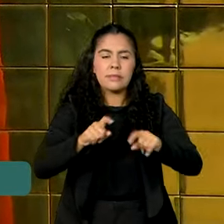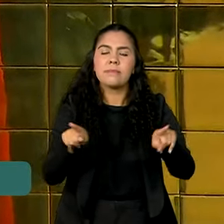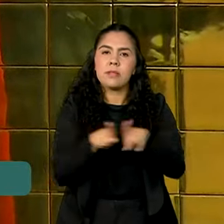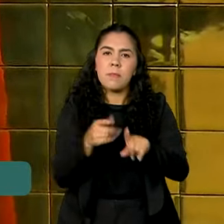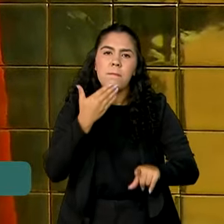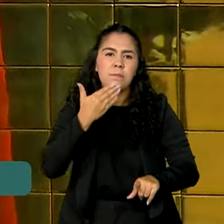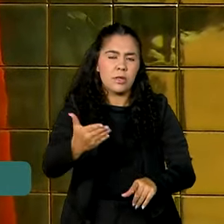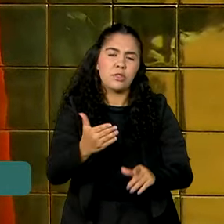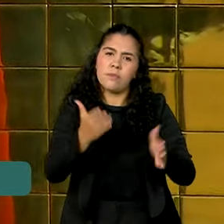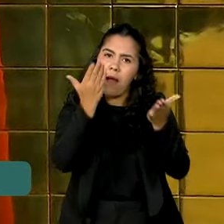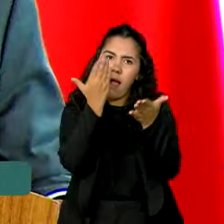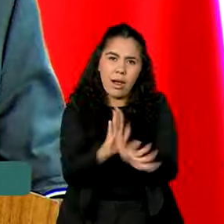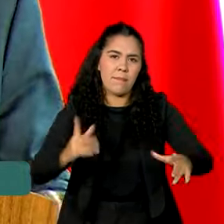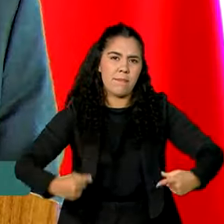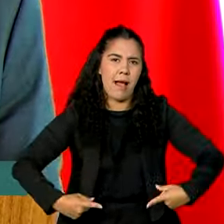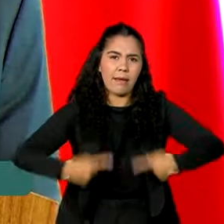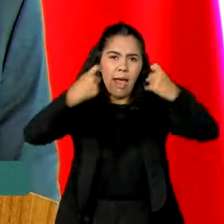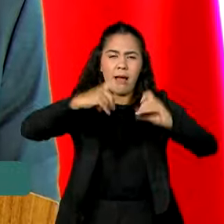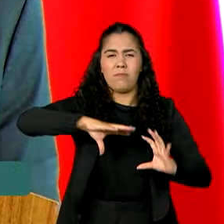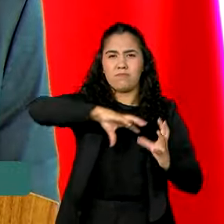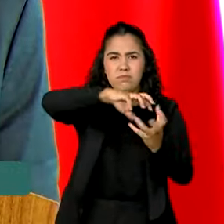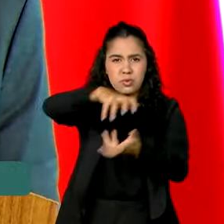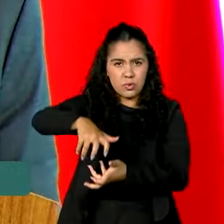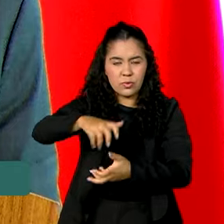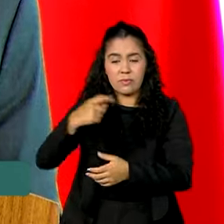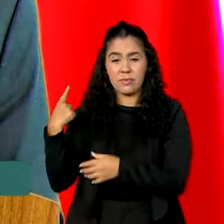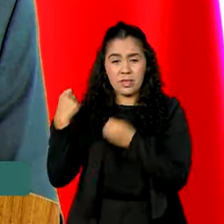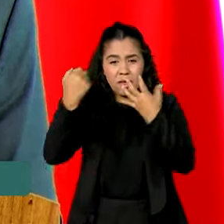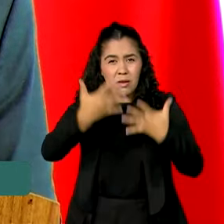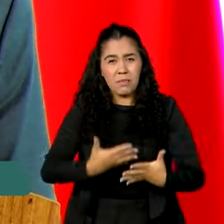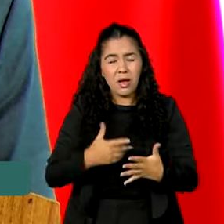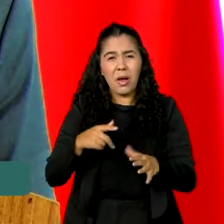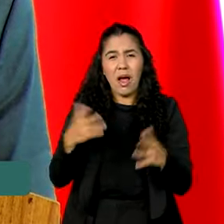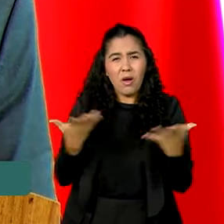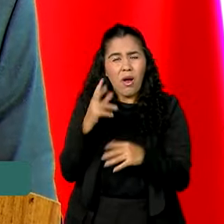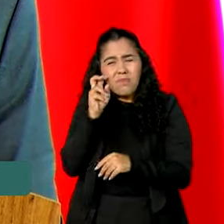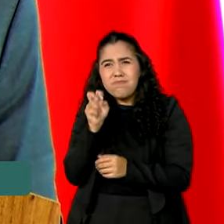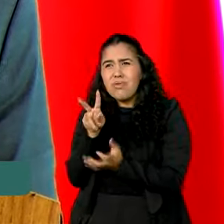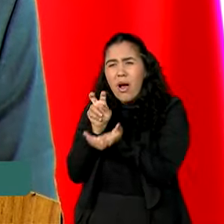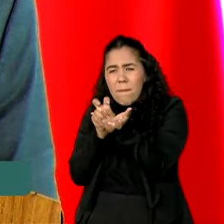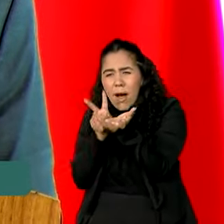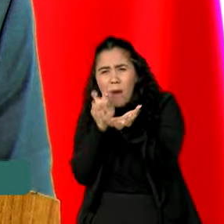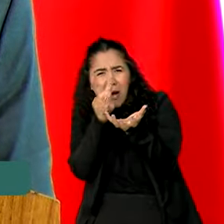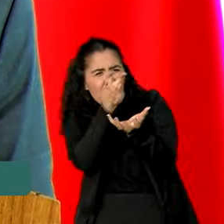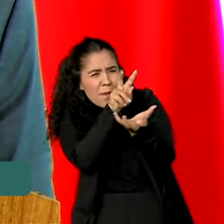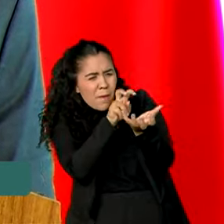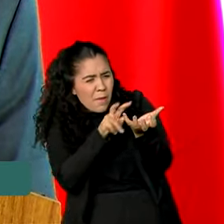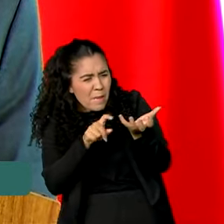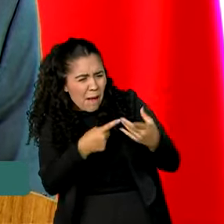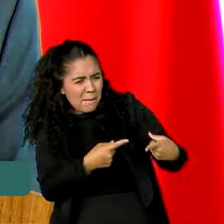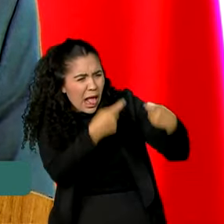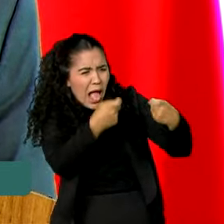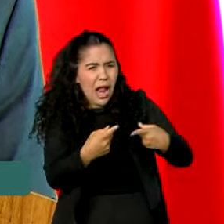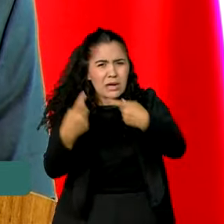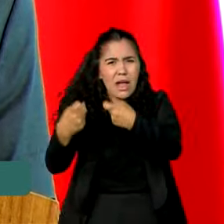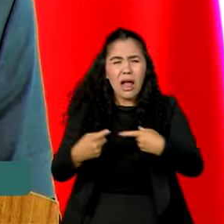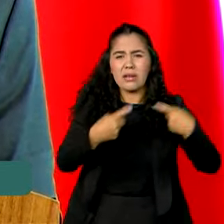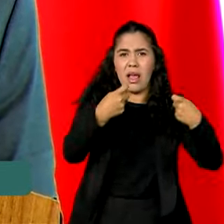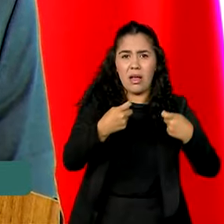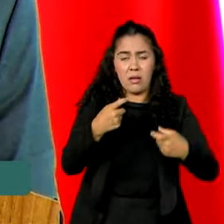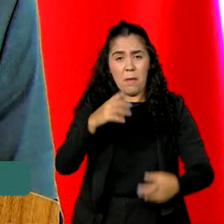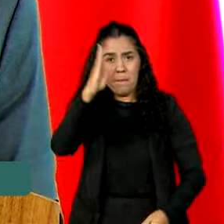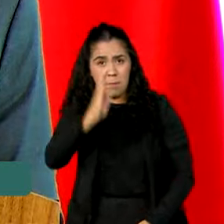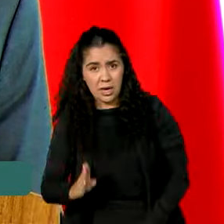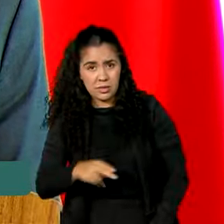dos conflitos no mundo. Em um mundo assolado por conflitos armados e tensões geopolíticas, China e